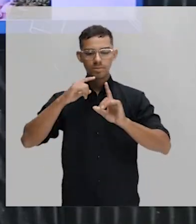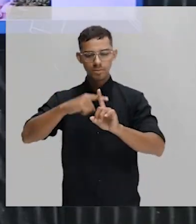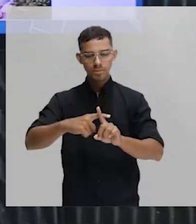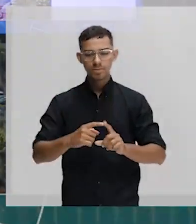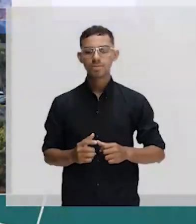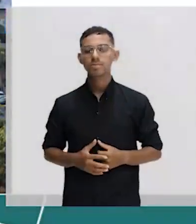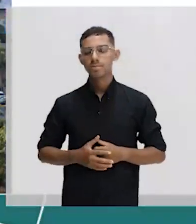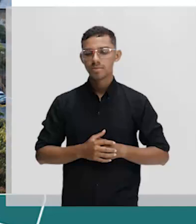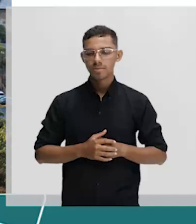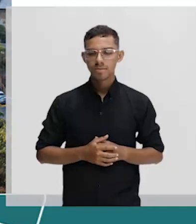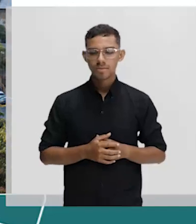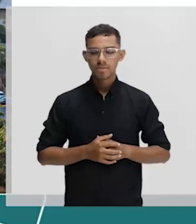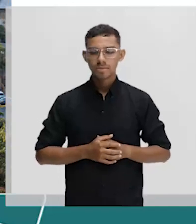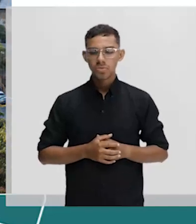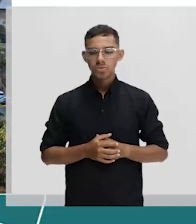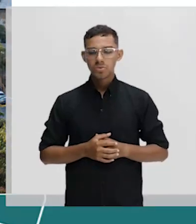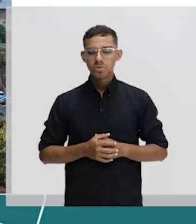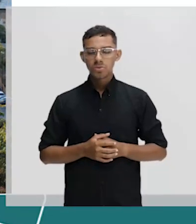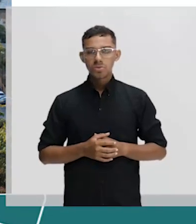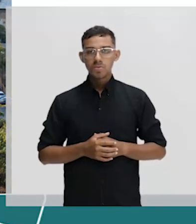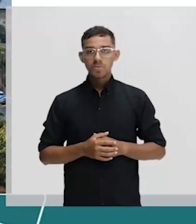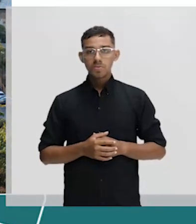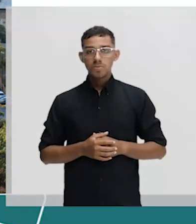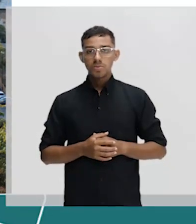Certo? Bom,